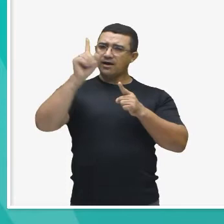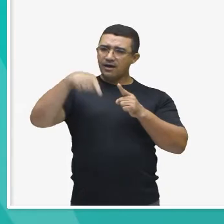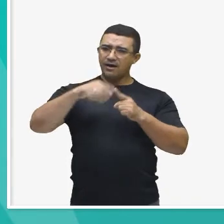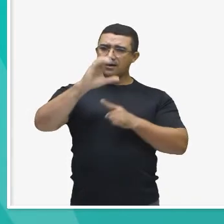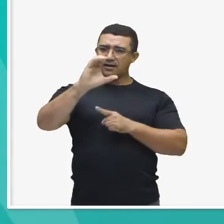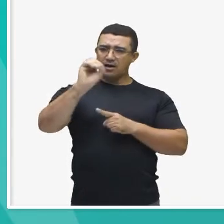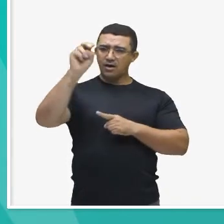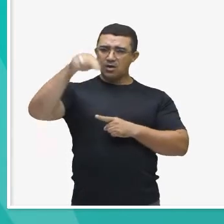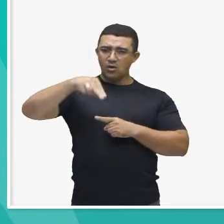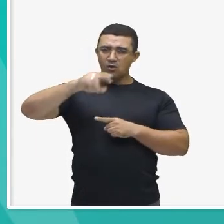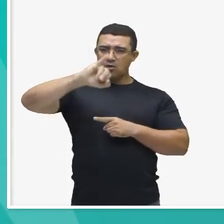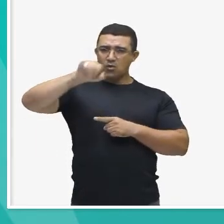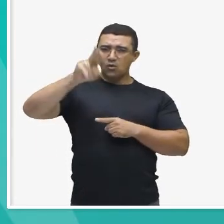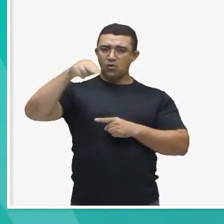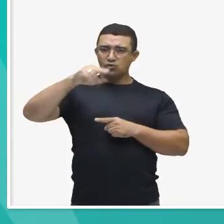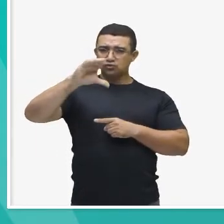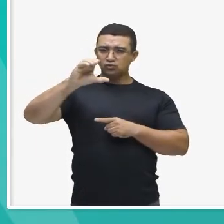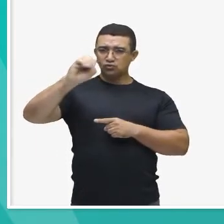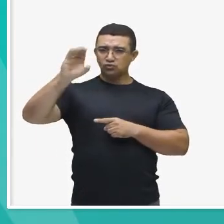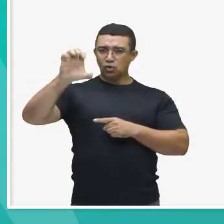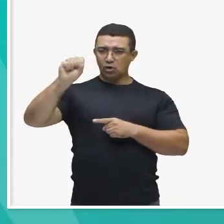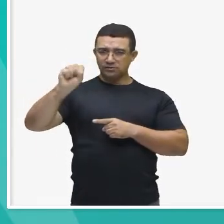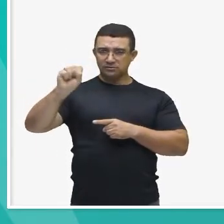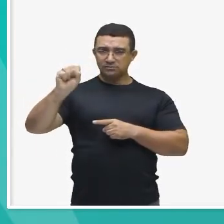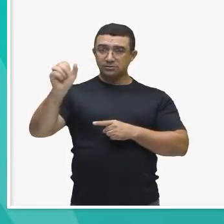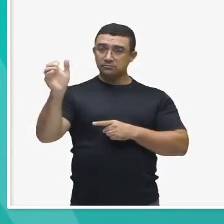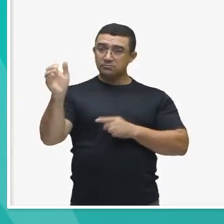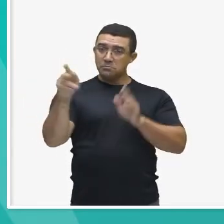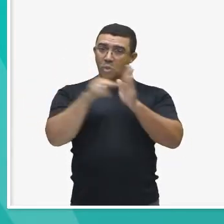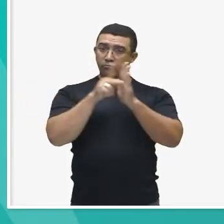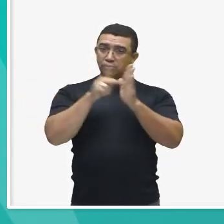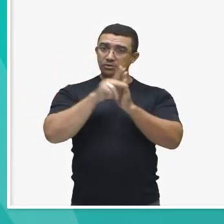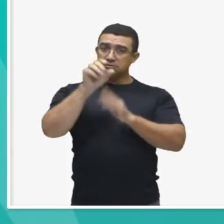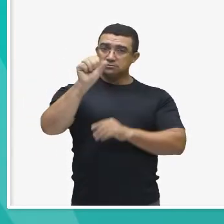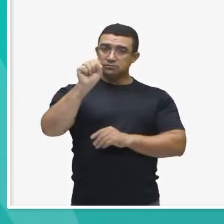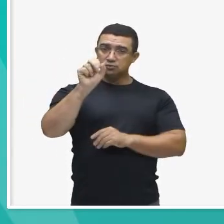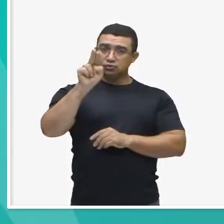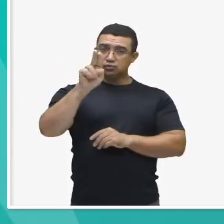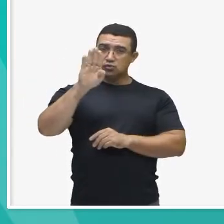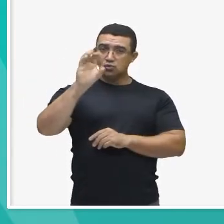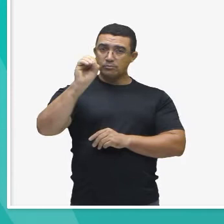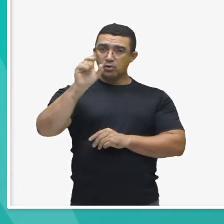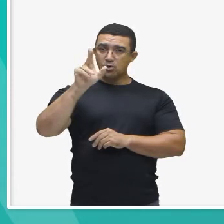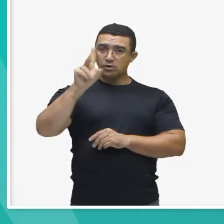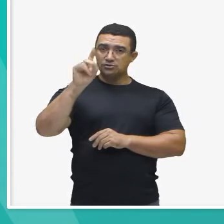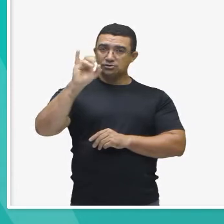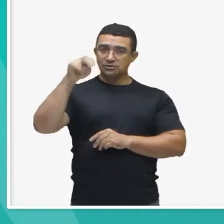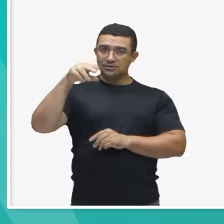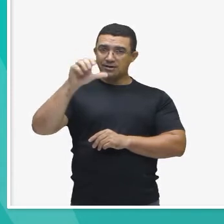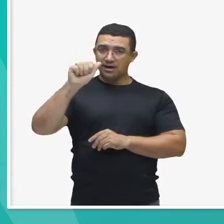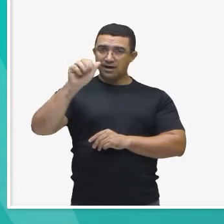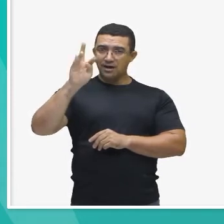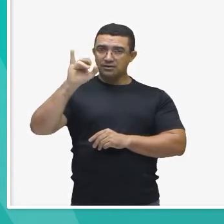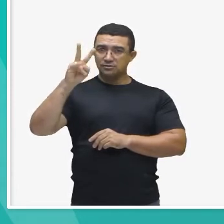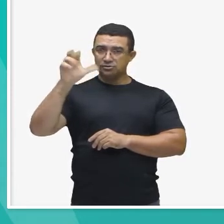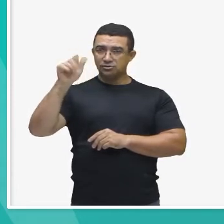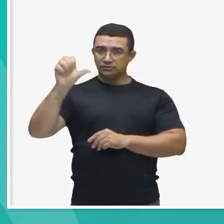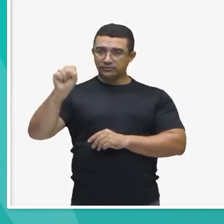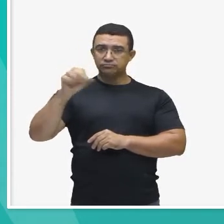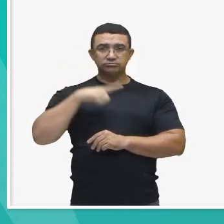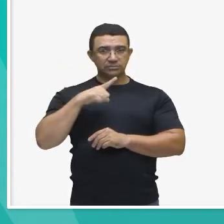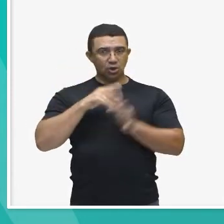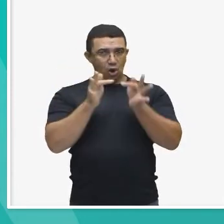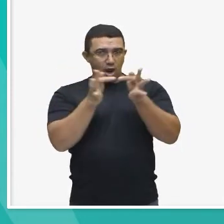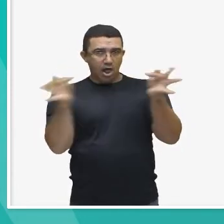conjunções subordinativas, tá? Que vêm em orações subordinativas. Nós vamos ter uma oração principal,